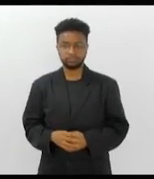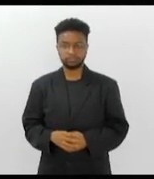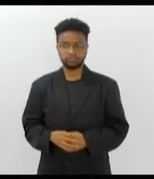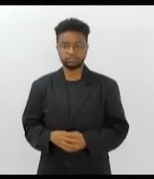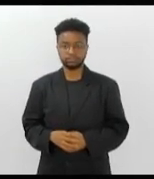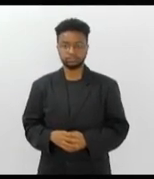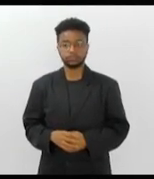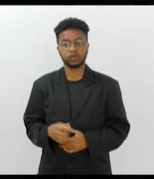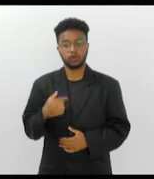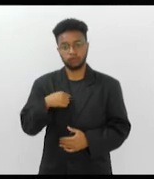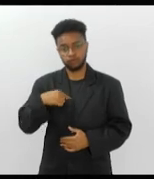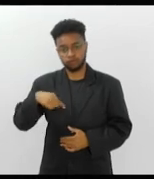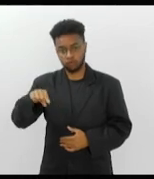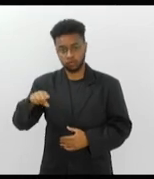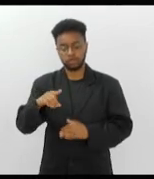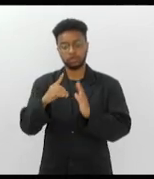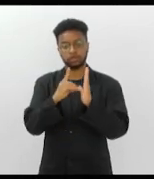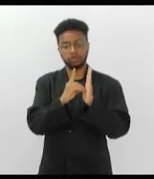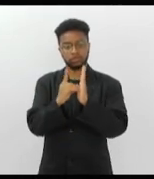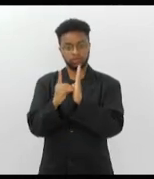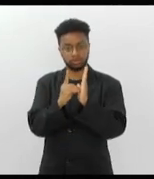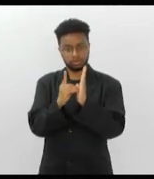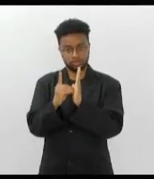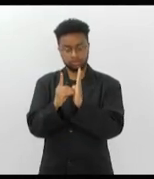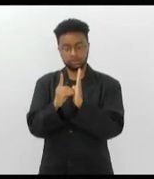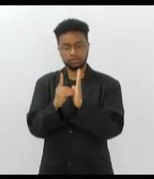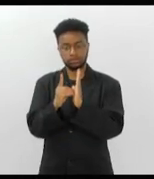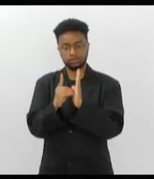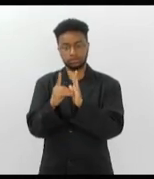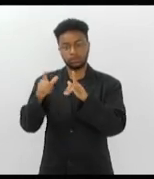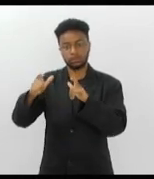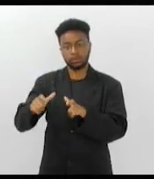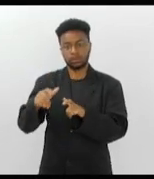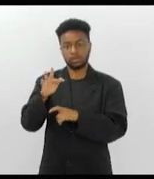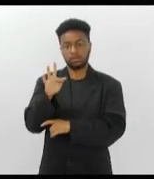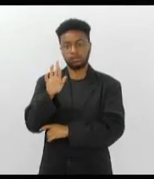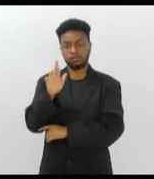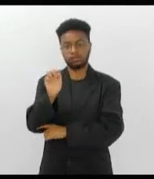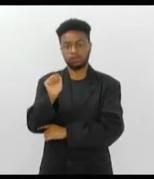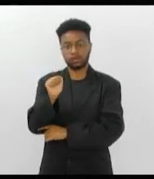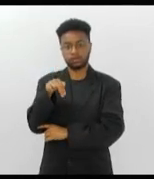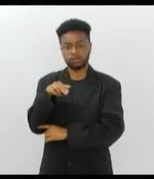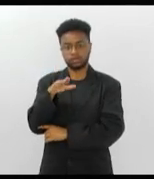Fui lá no posto do Detran, da Francisco Bicalho.